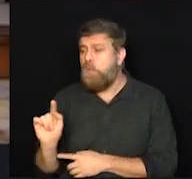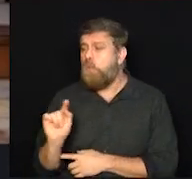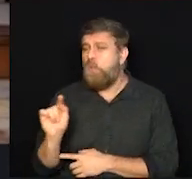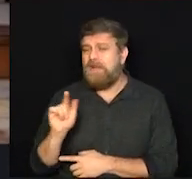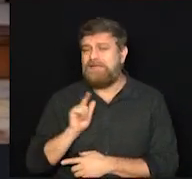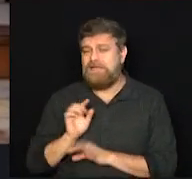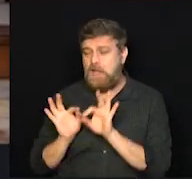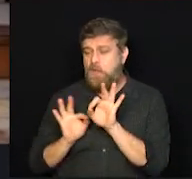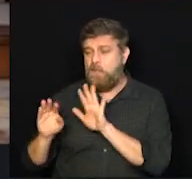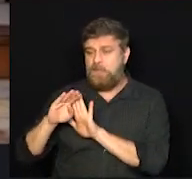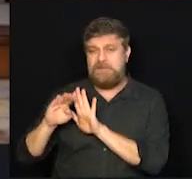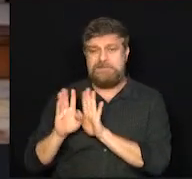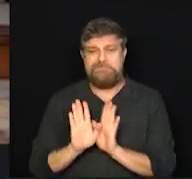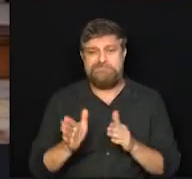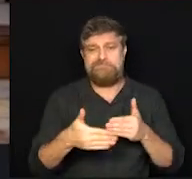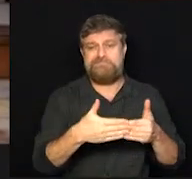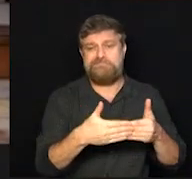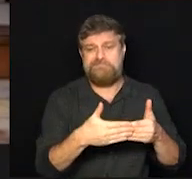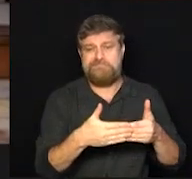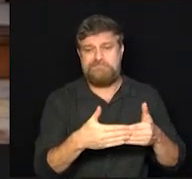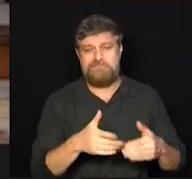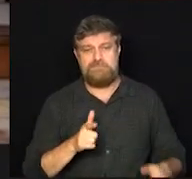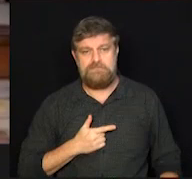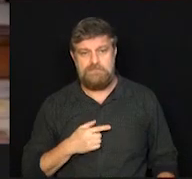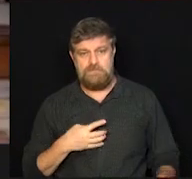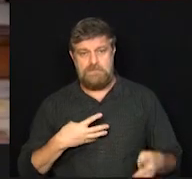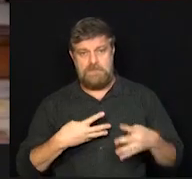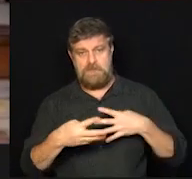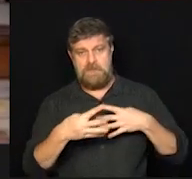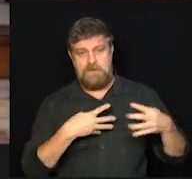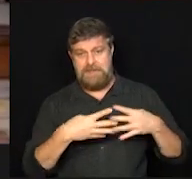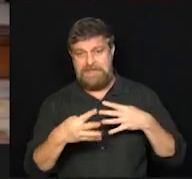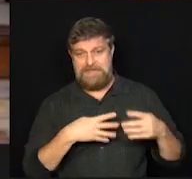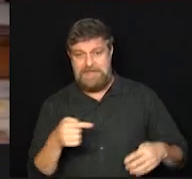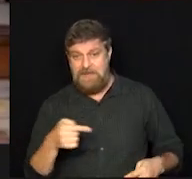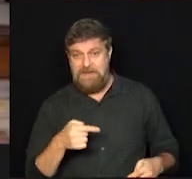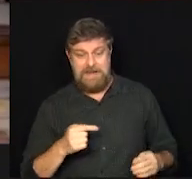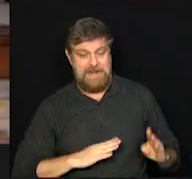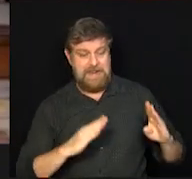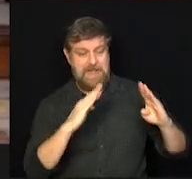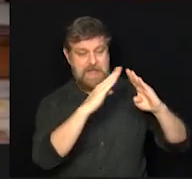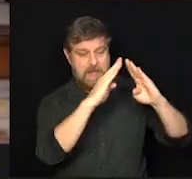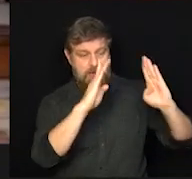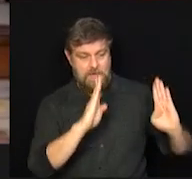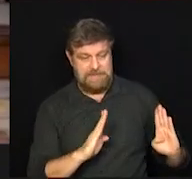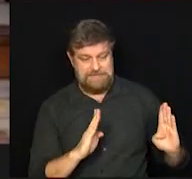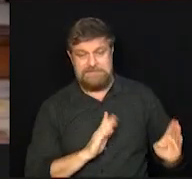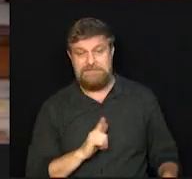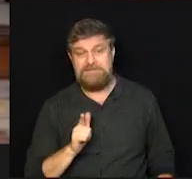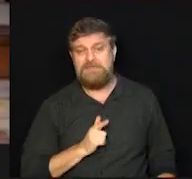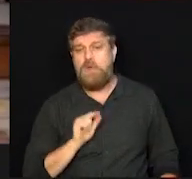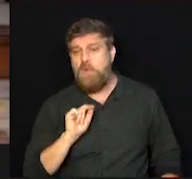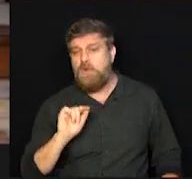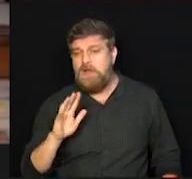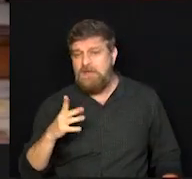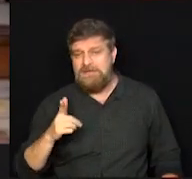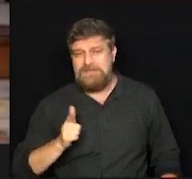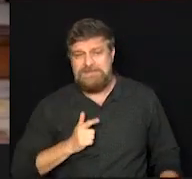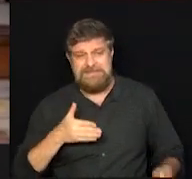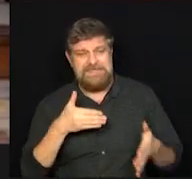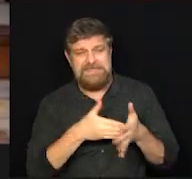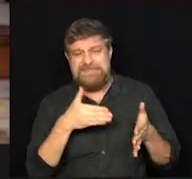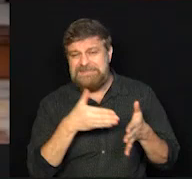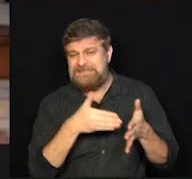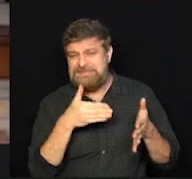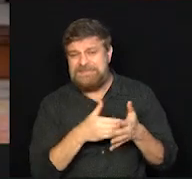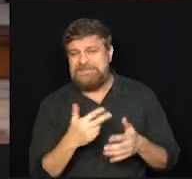conta de um projeto de fechamento do Bairro em que o casarão está localizado é esse fechamento prever restringir